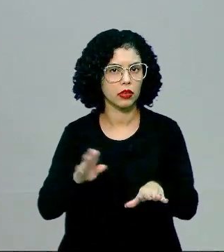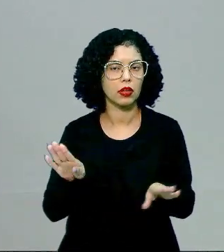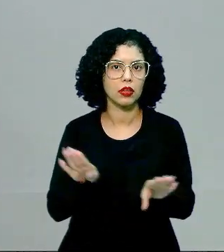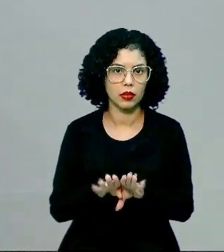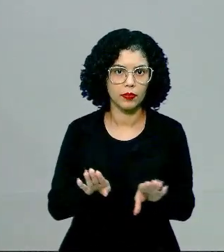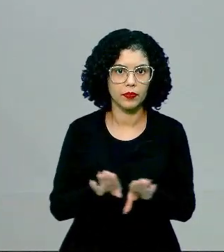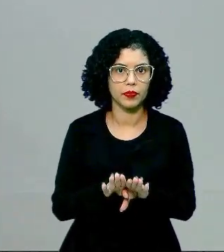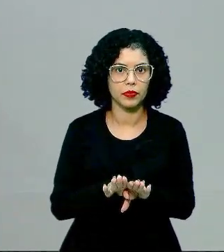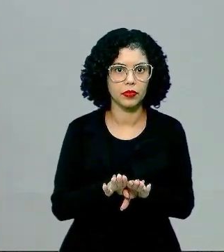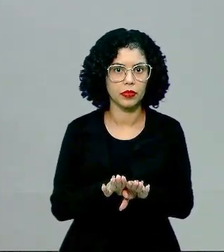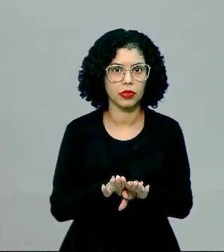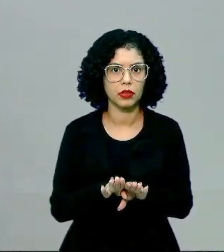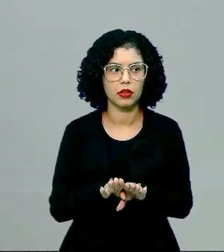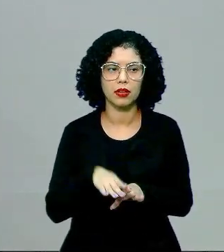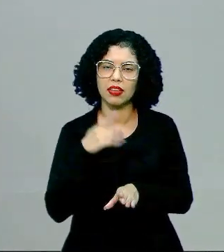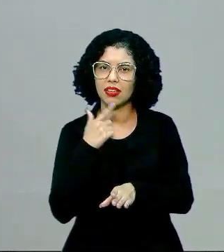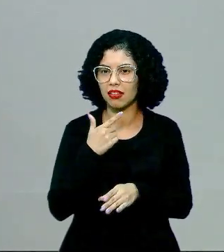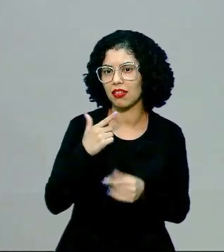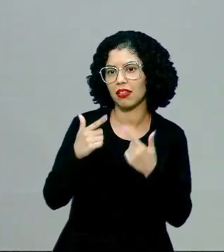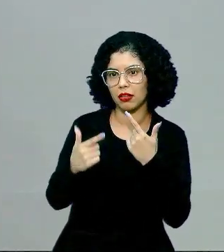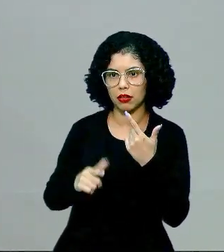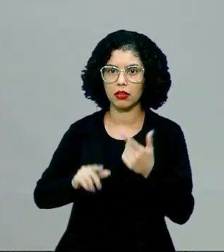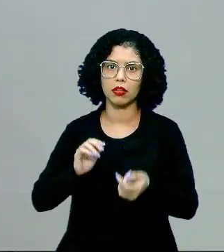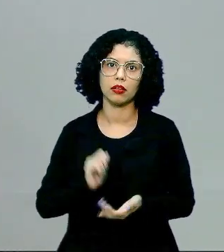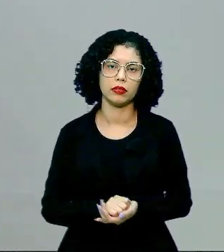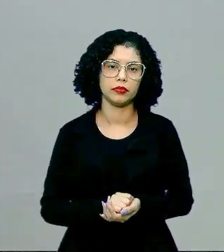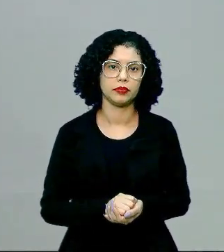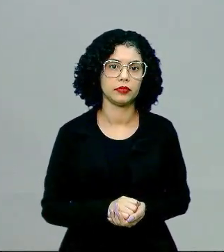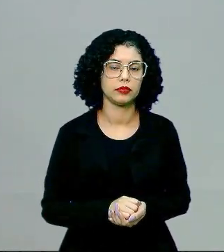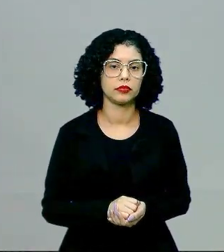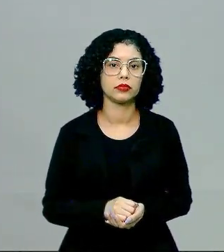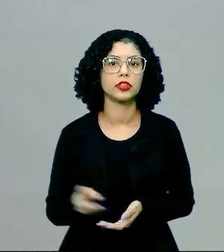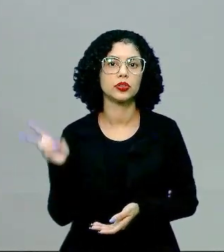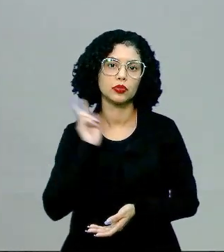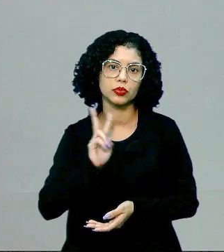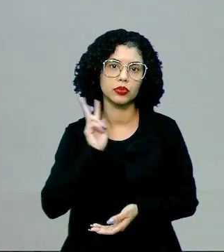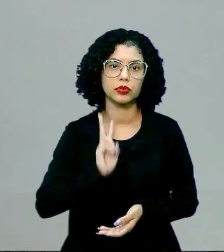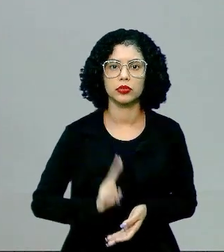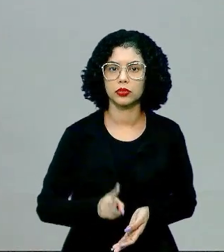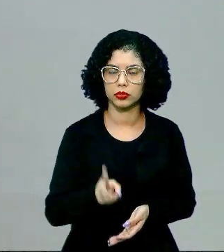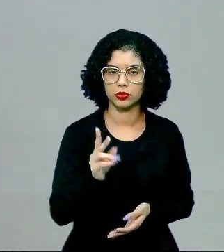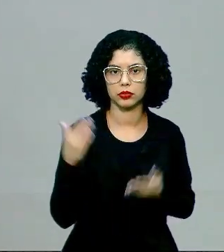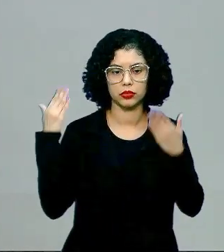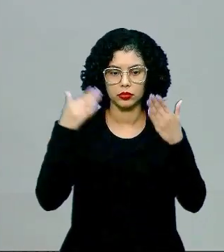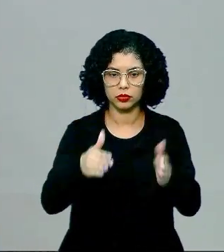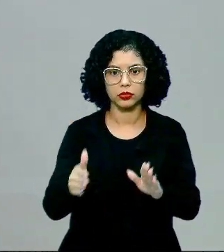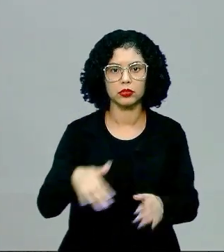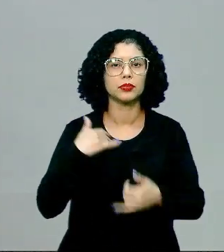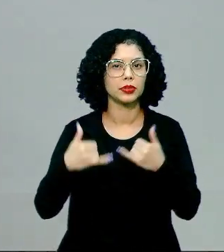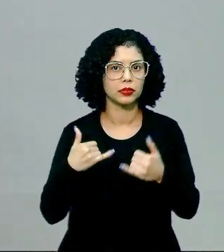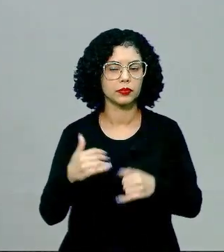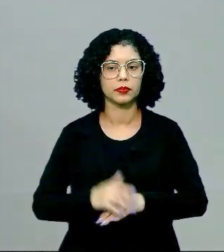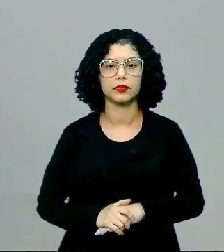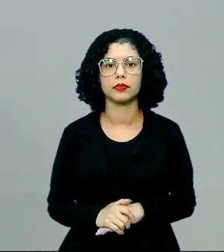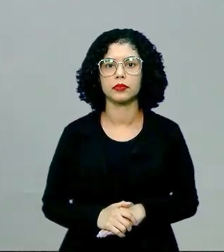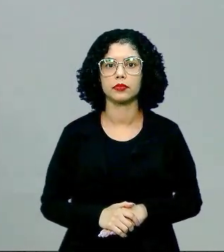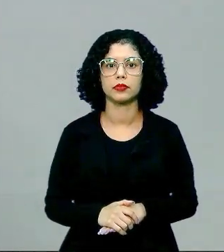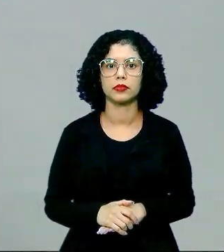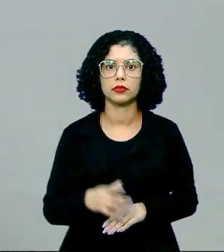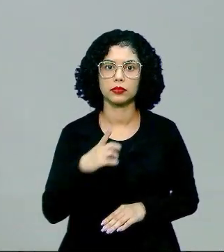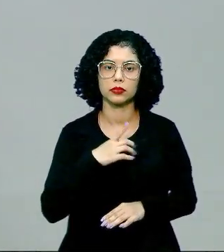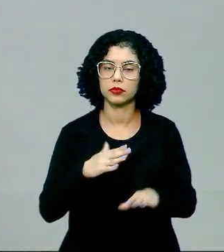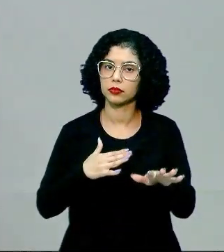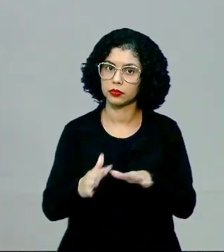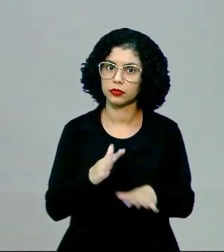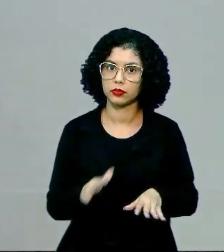vezes também são chacotadas, né? São vítimas constantes de determinadas brincadeiras. E aí nós temos